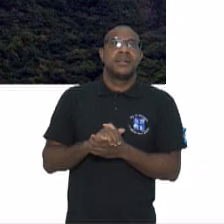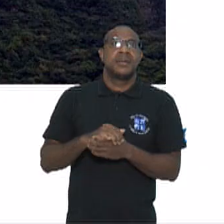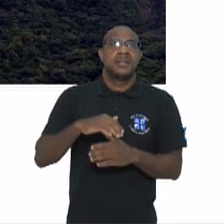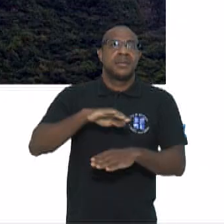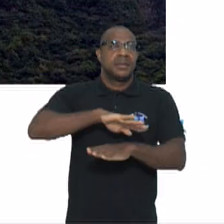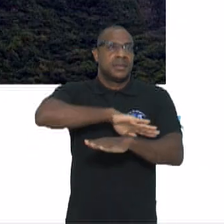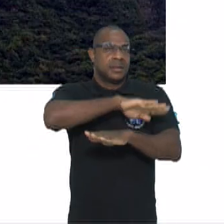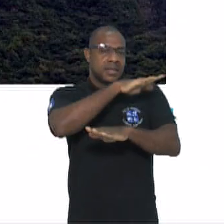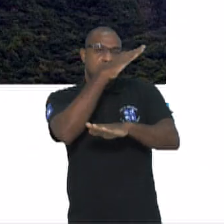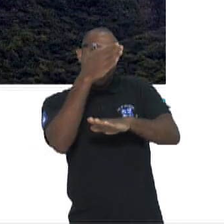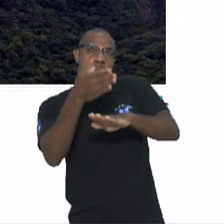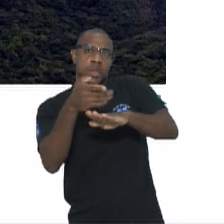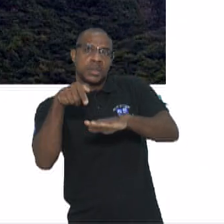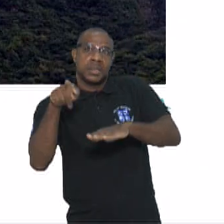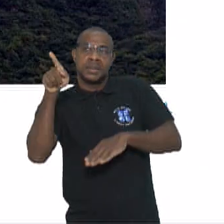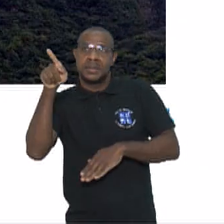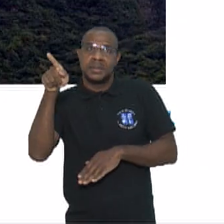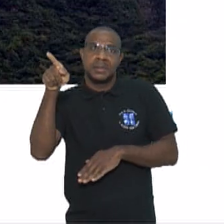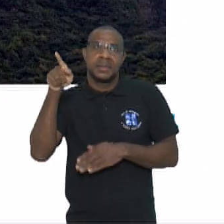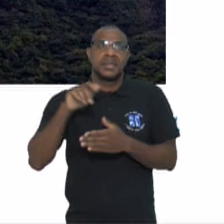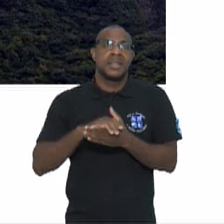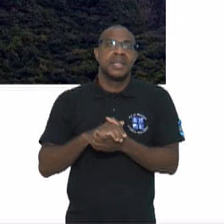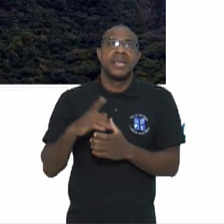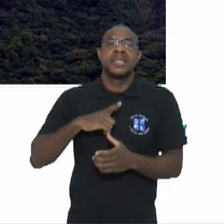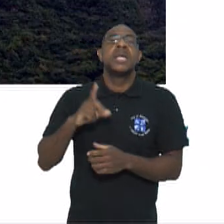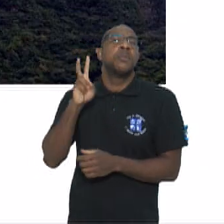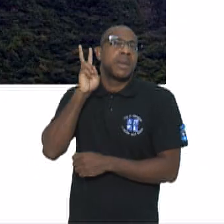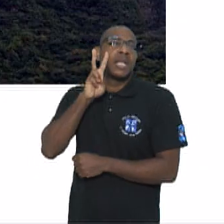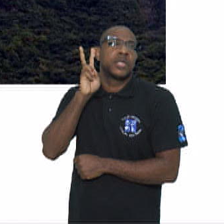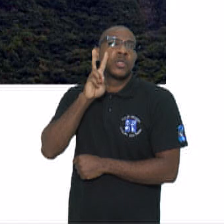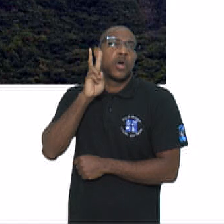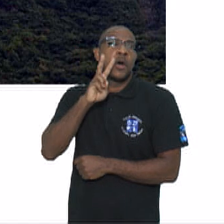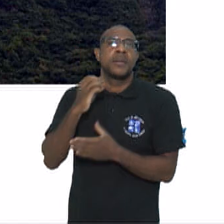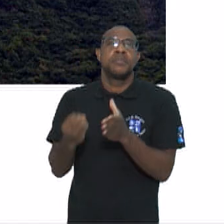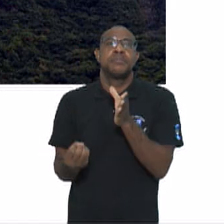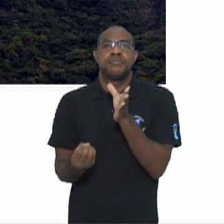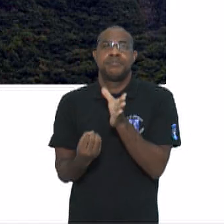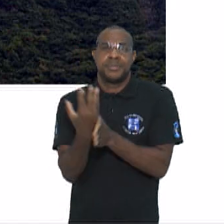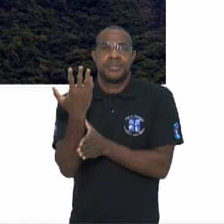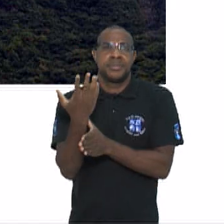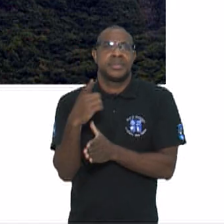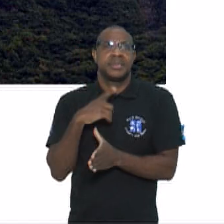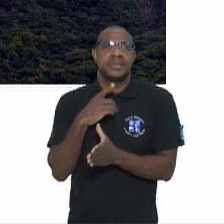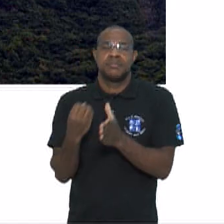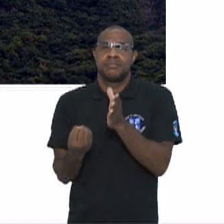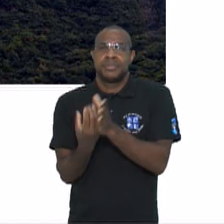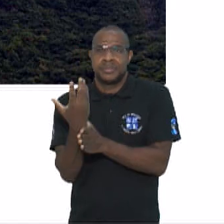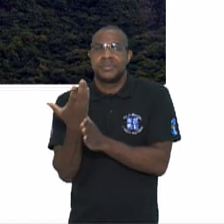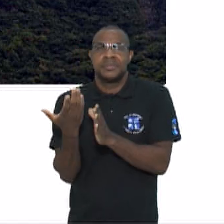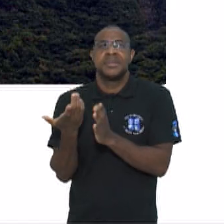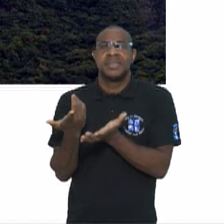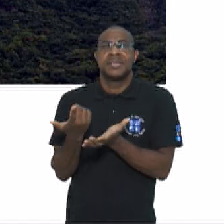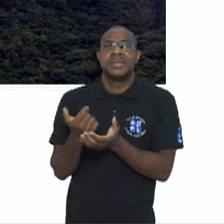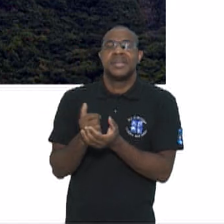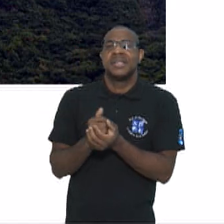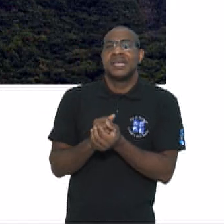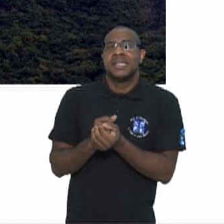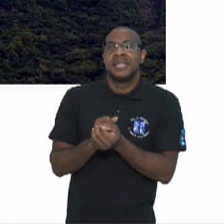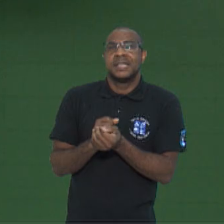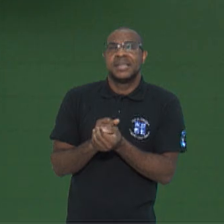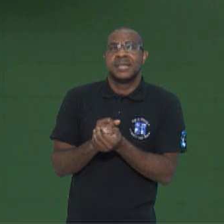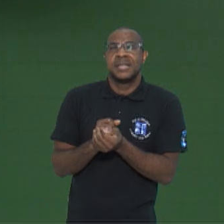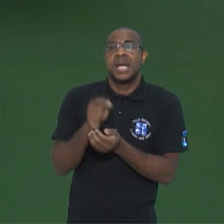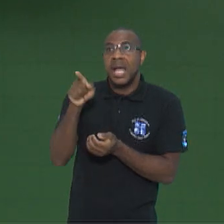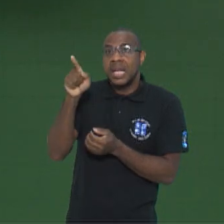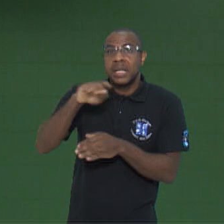causa da sua história e que deu origem ao montanhismo aqui no Paraná, no Brasil. E